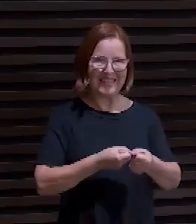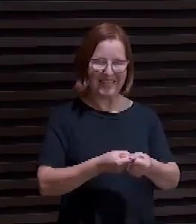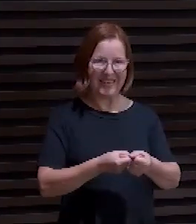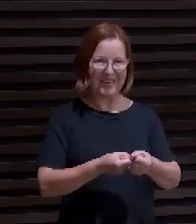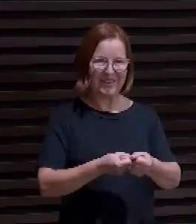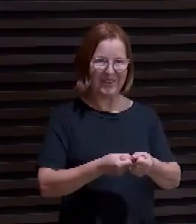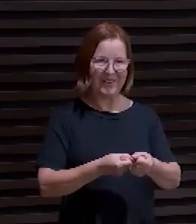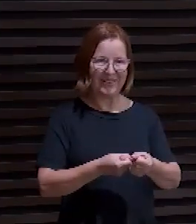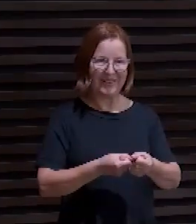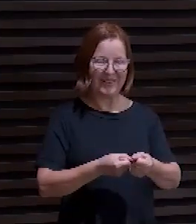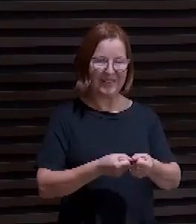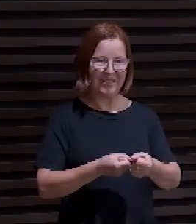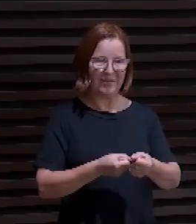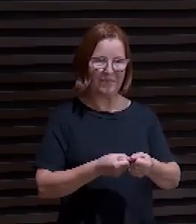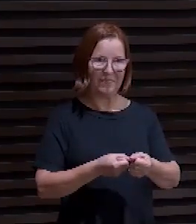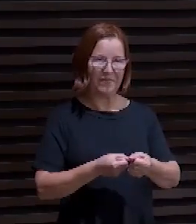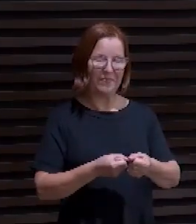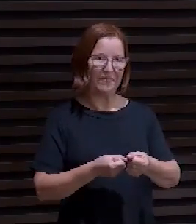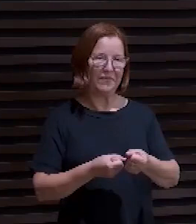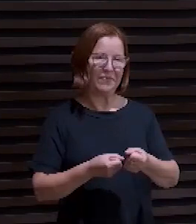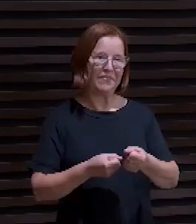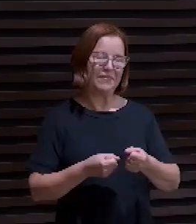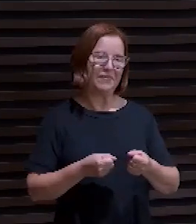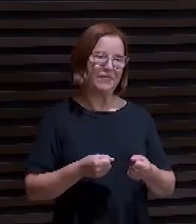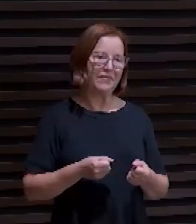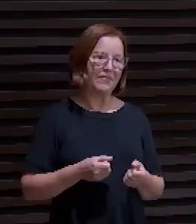ele estava em desvantagem de Adão.